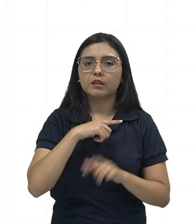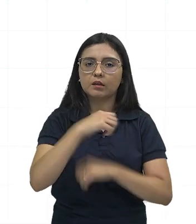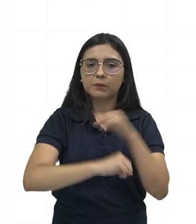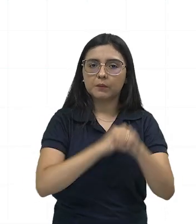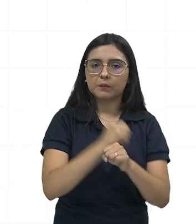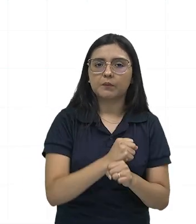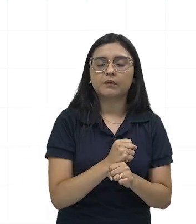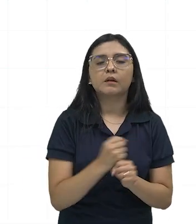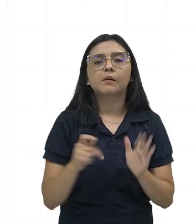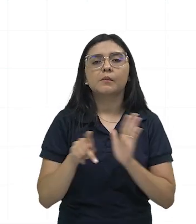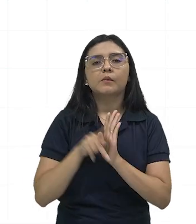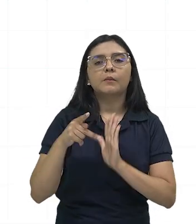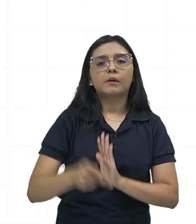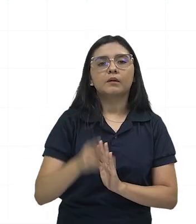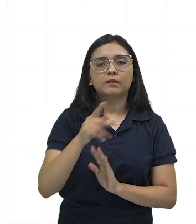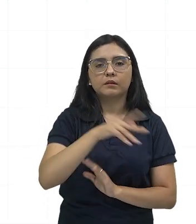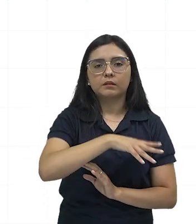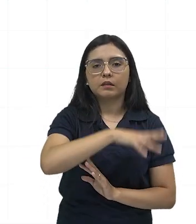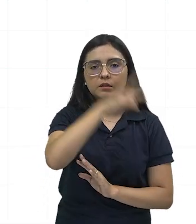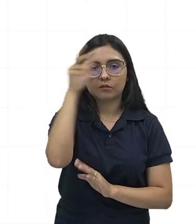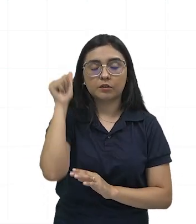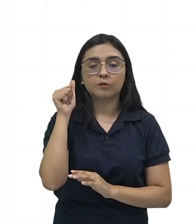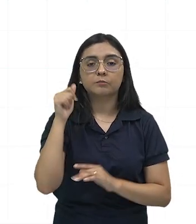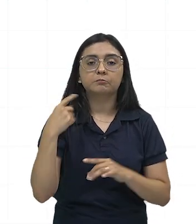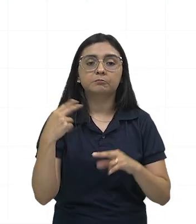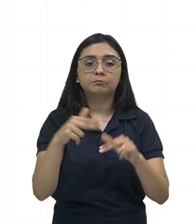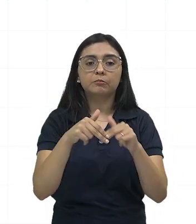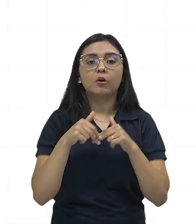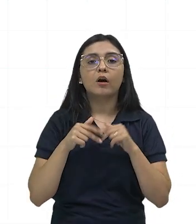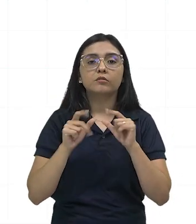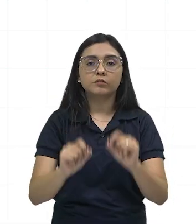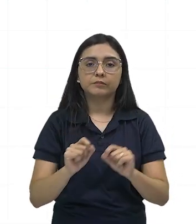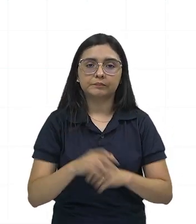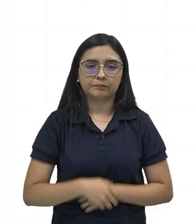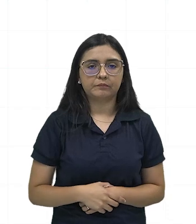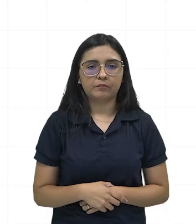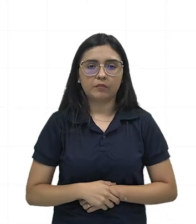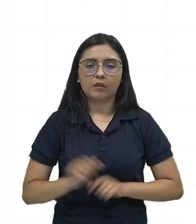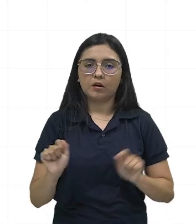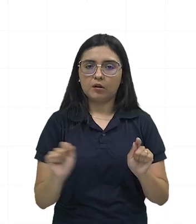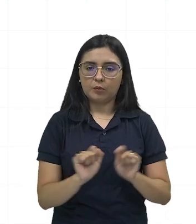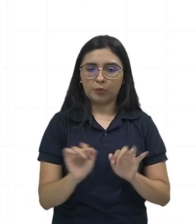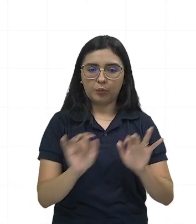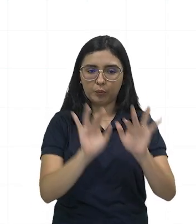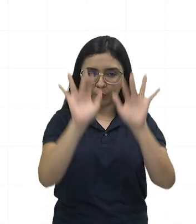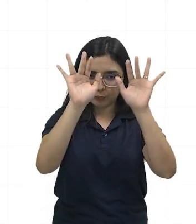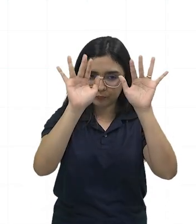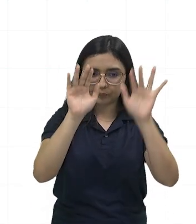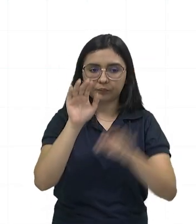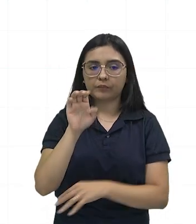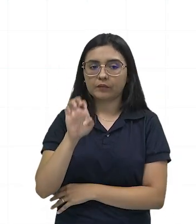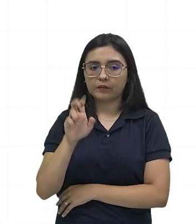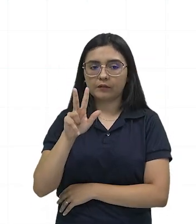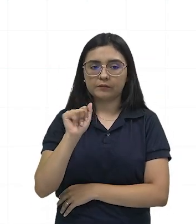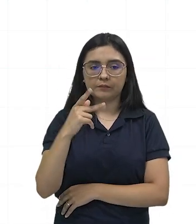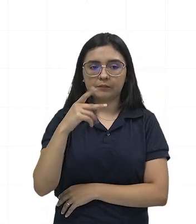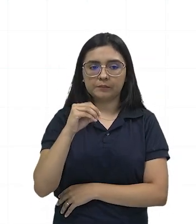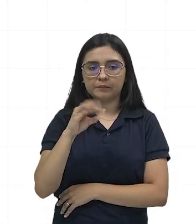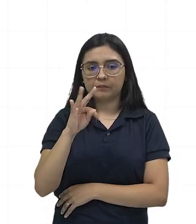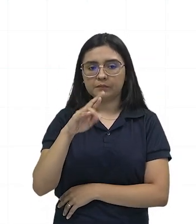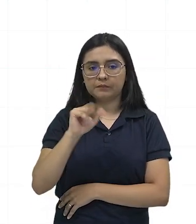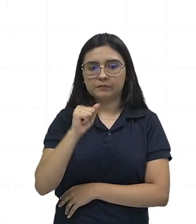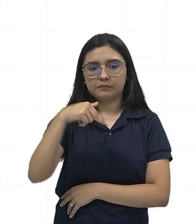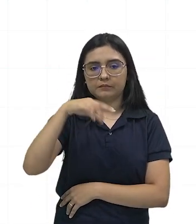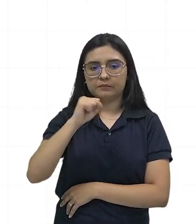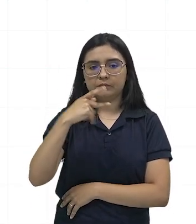geradas aqui na nossa região por meio da evapotranspiração. Olha aí a presença da floresta,